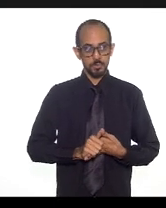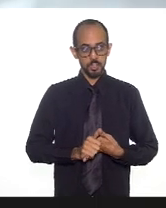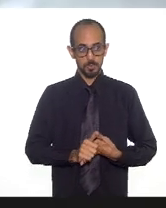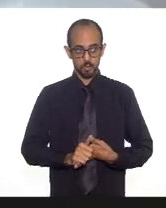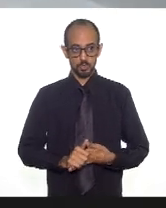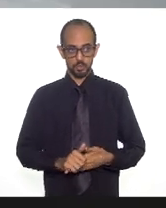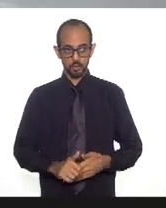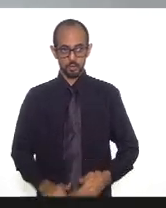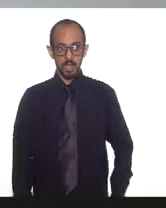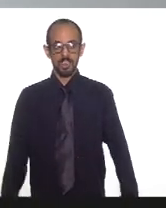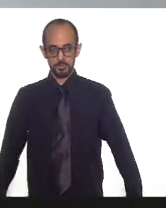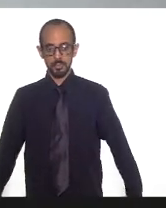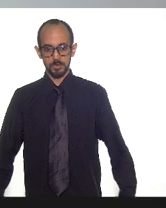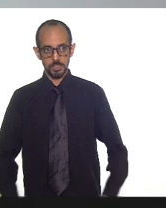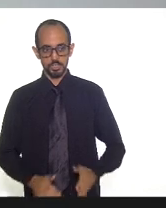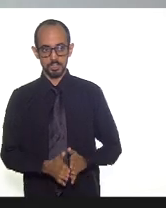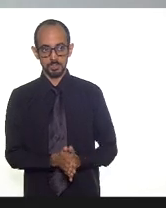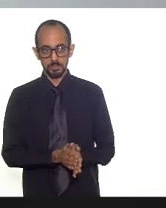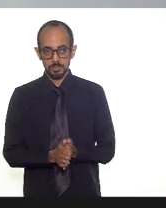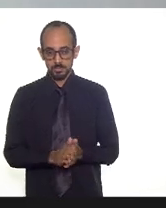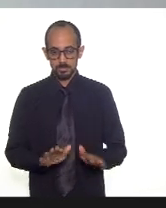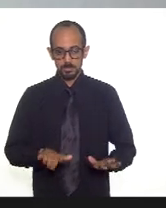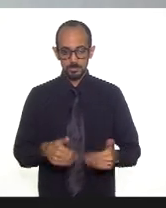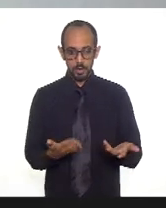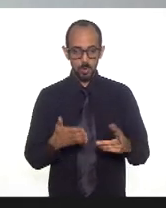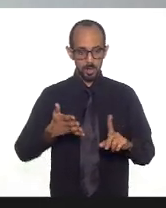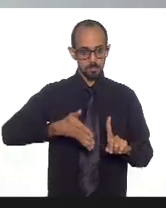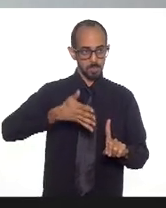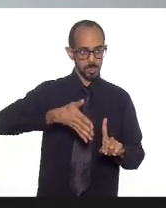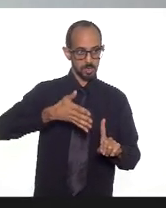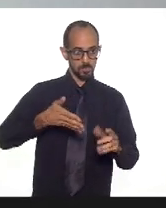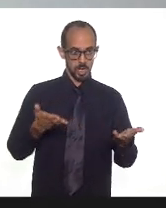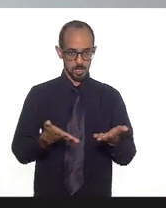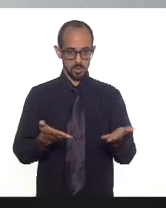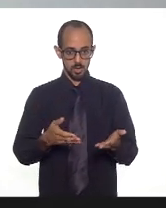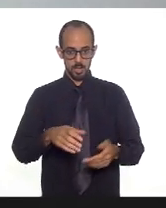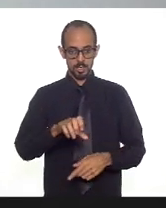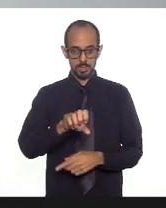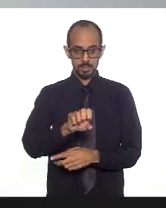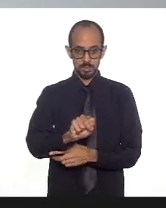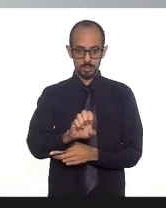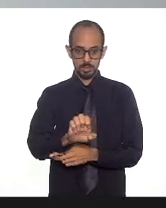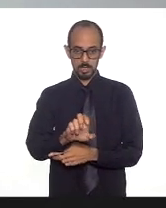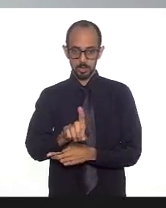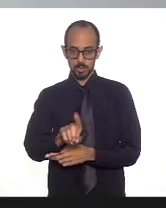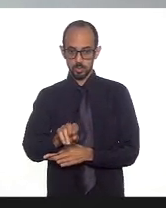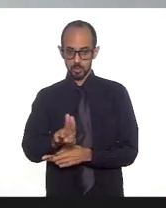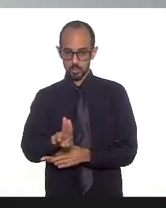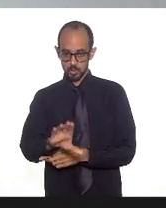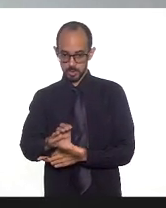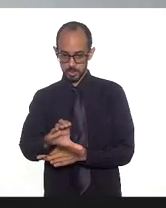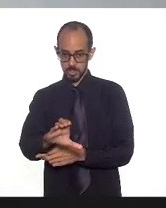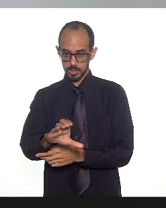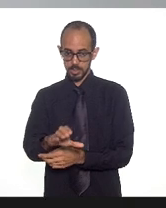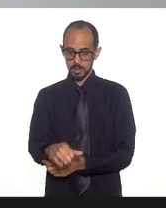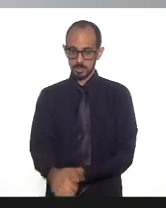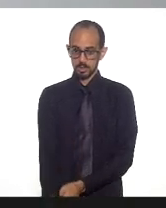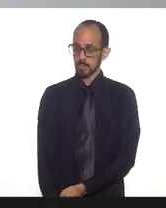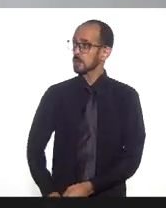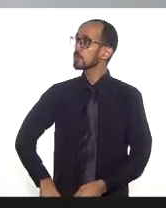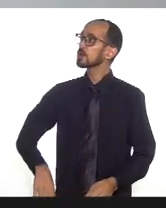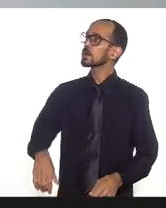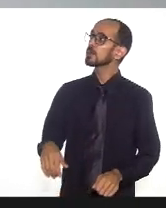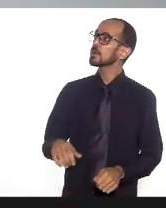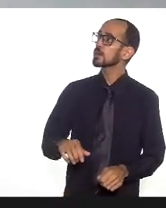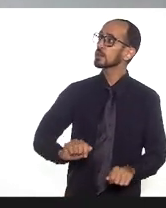agora representando os profissionais da educação, né, da SEDUC, né, que fazem parte da base do CEP, que trabalham